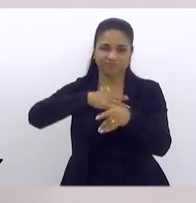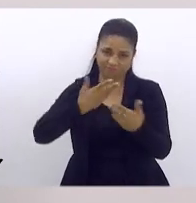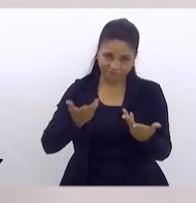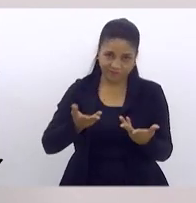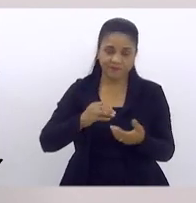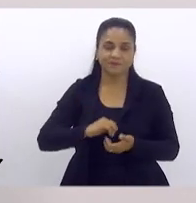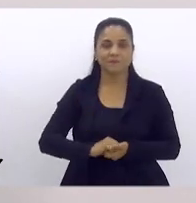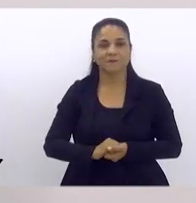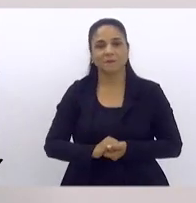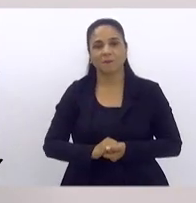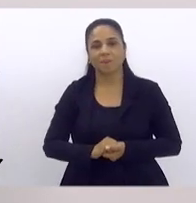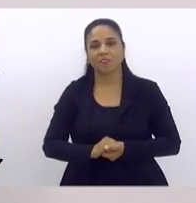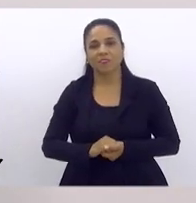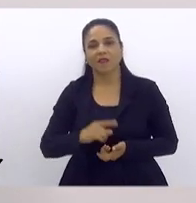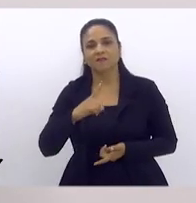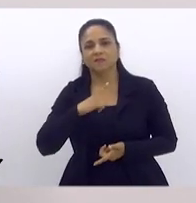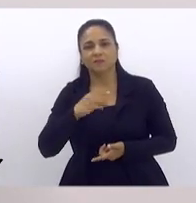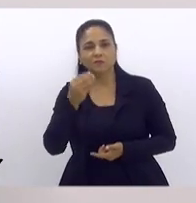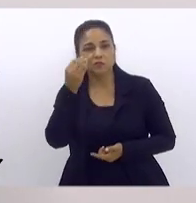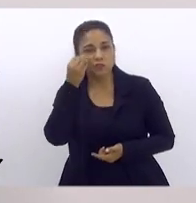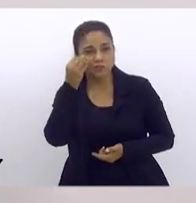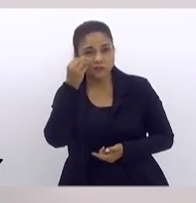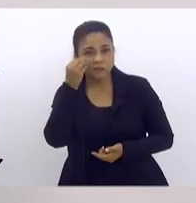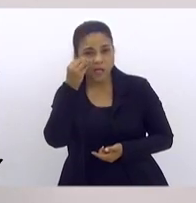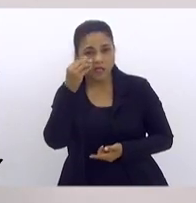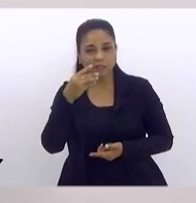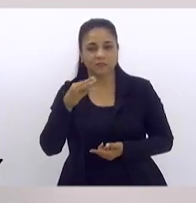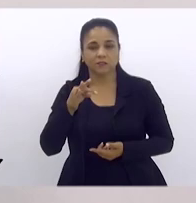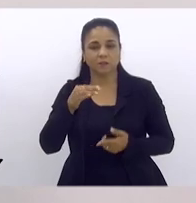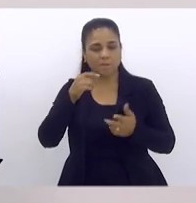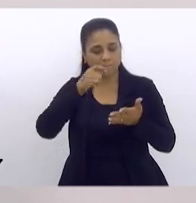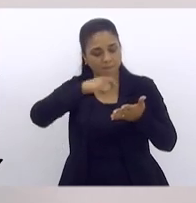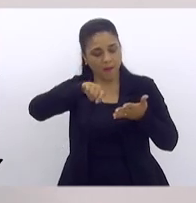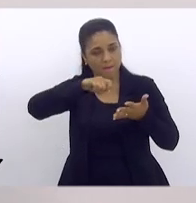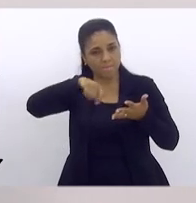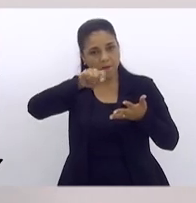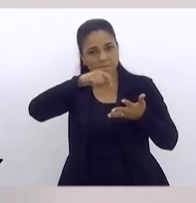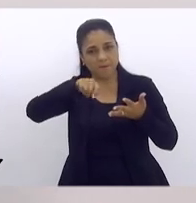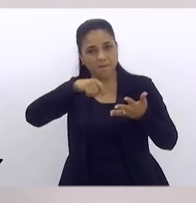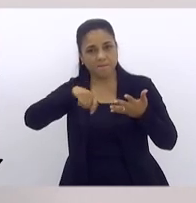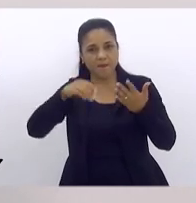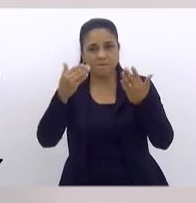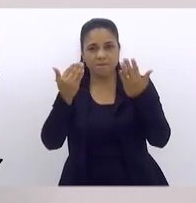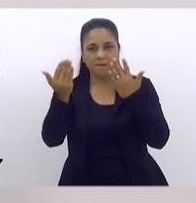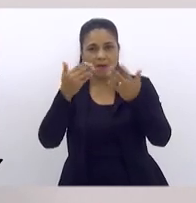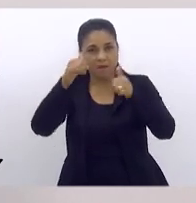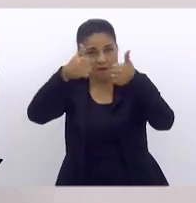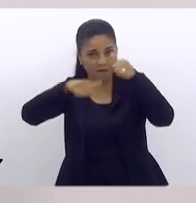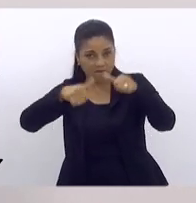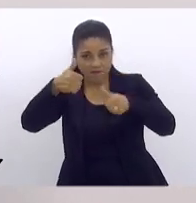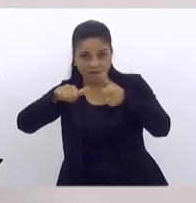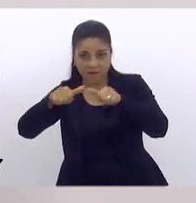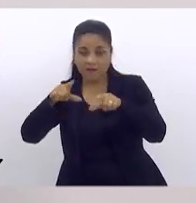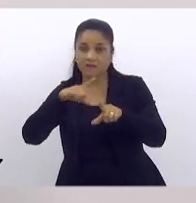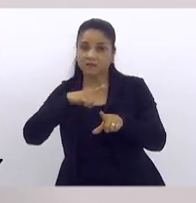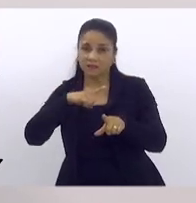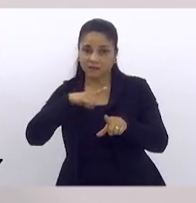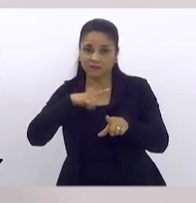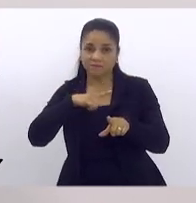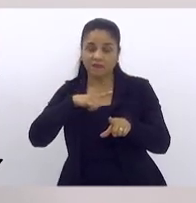aí tem os testes psicológicos teste de rochar não sei quê mas também vai ter aquele que